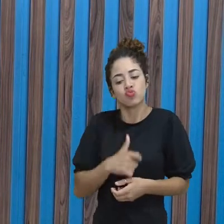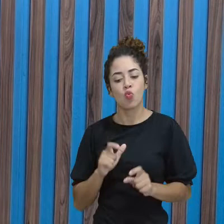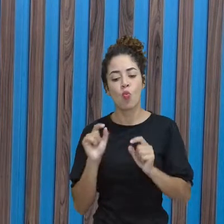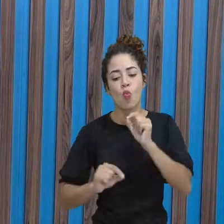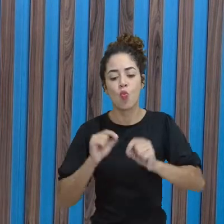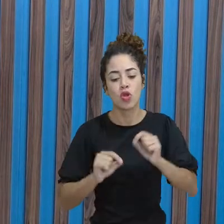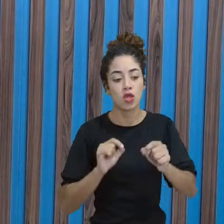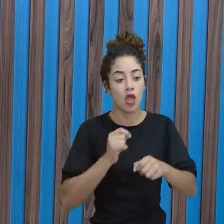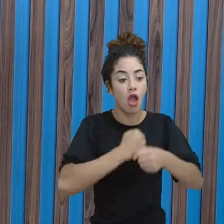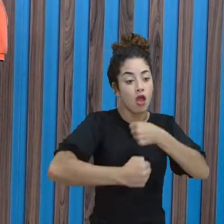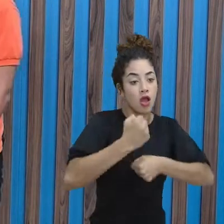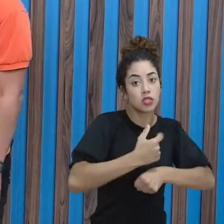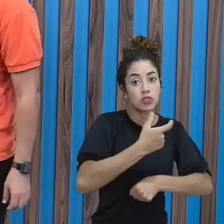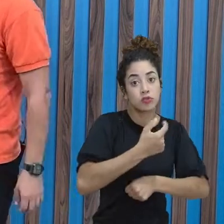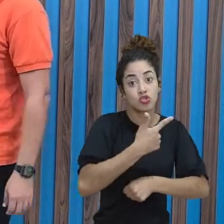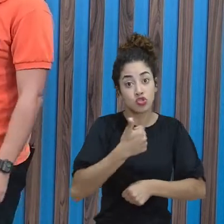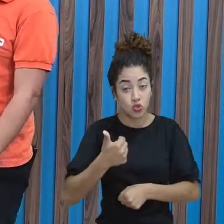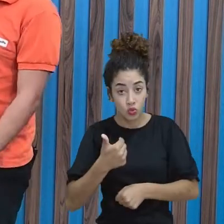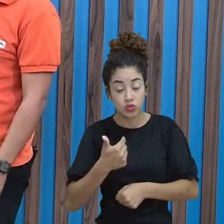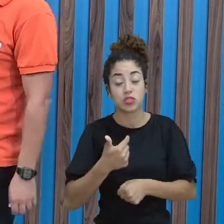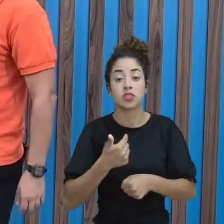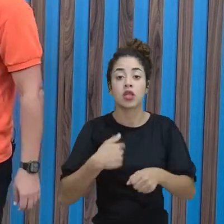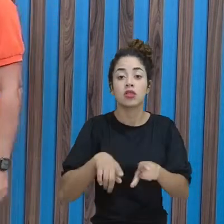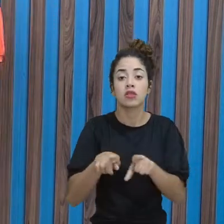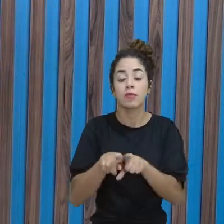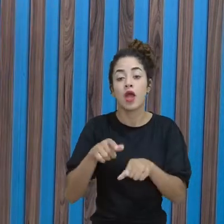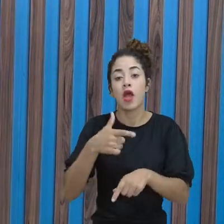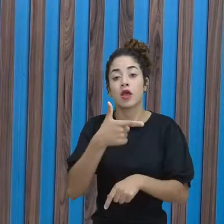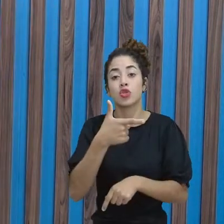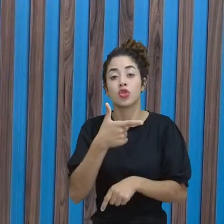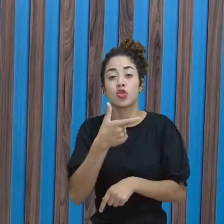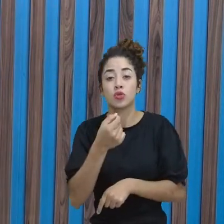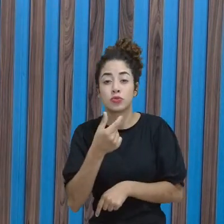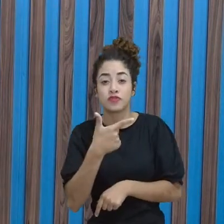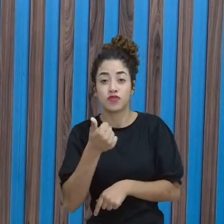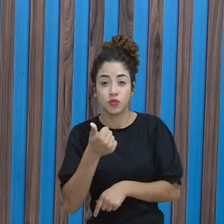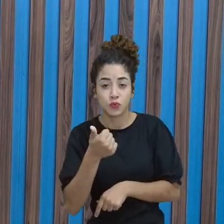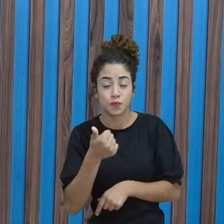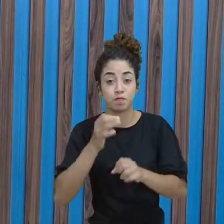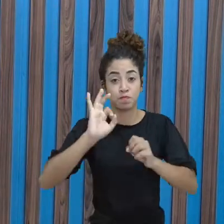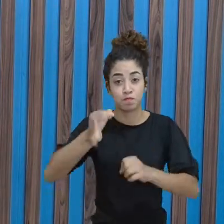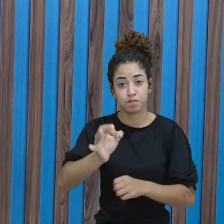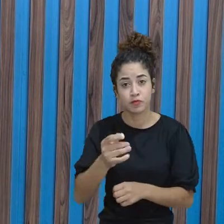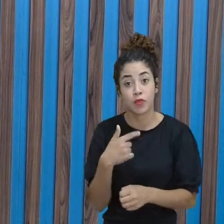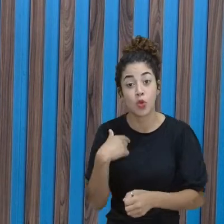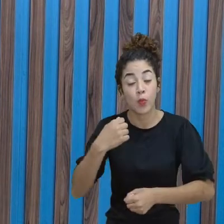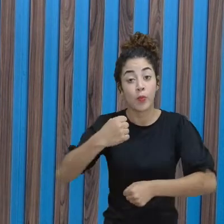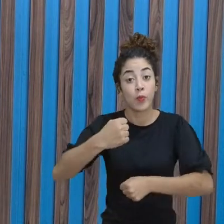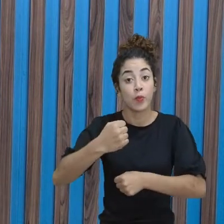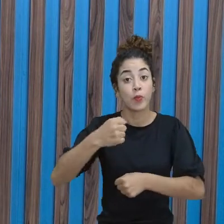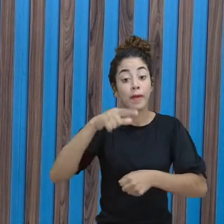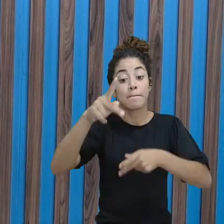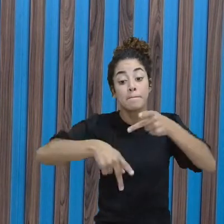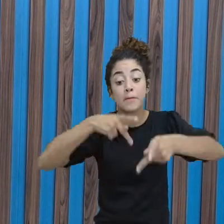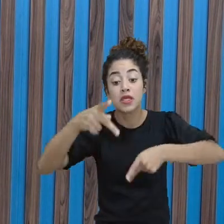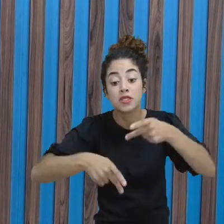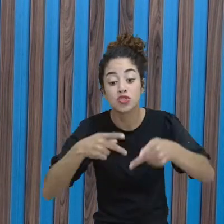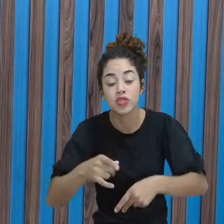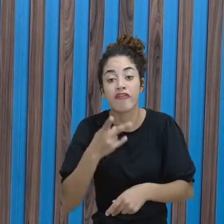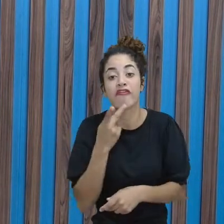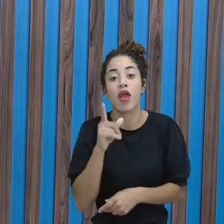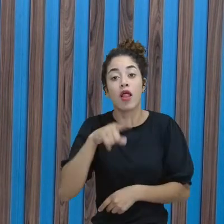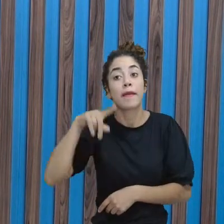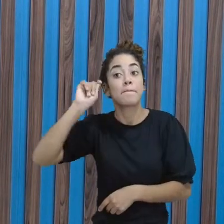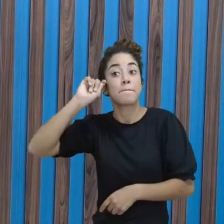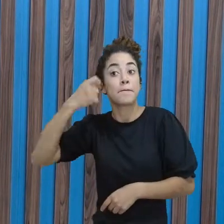e como se autodeclaravam em 2021. E aí, quando a gente olha para a população que se autodeclarava preta, sempre tem um